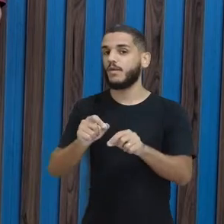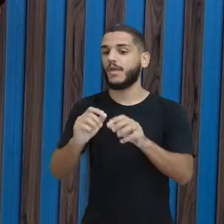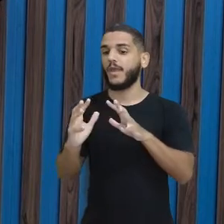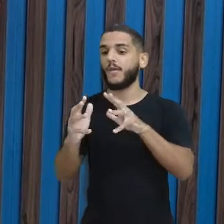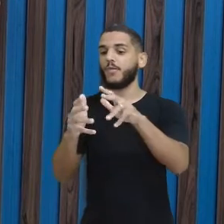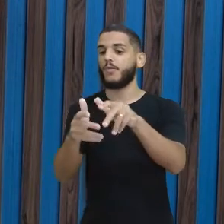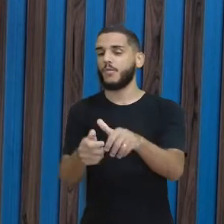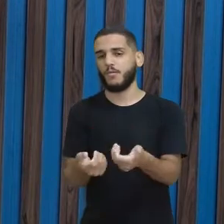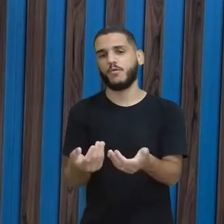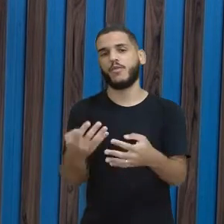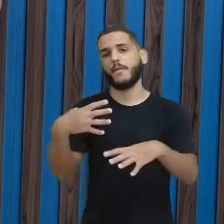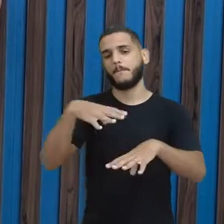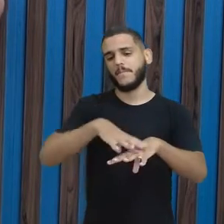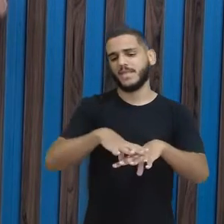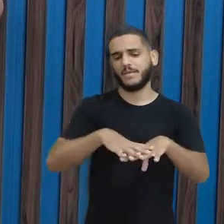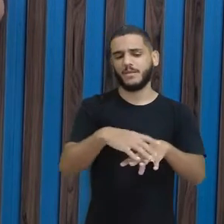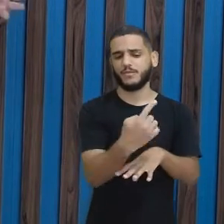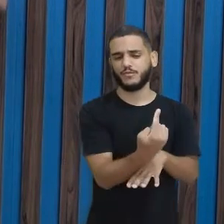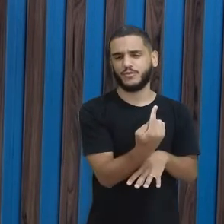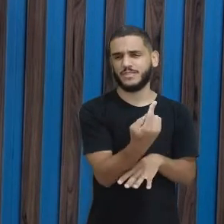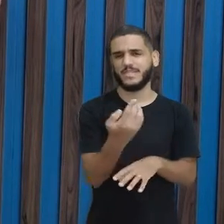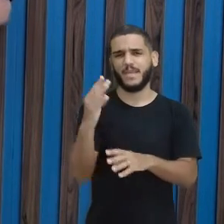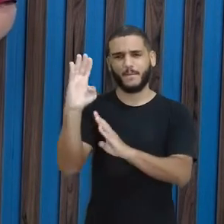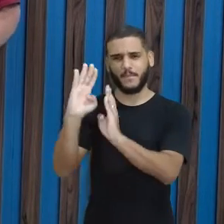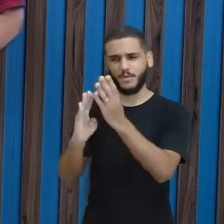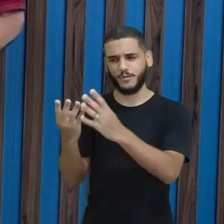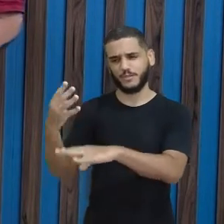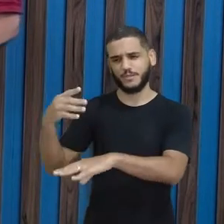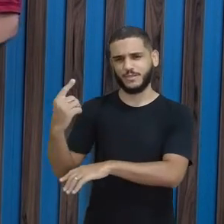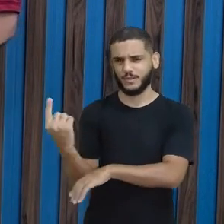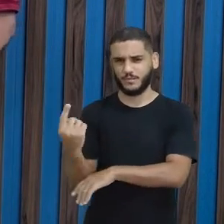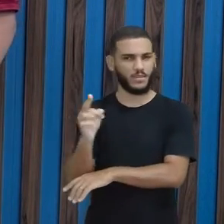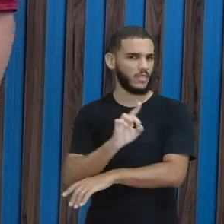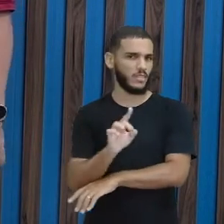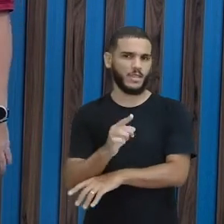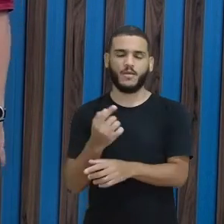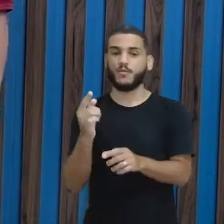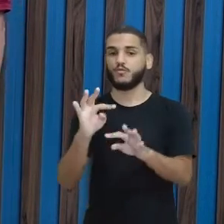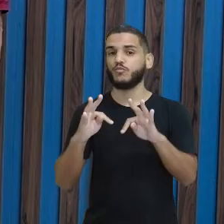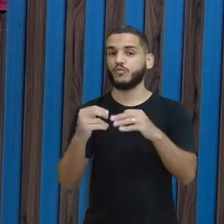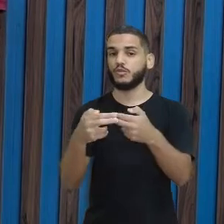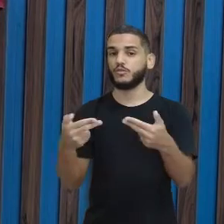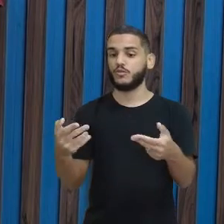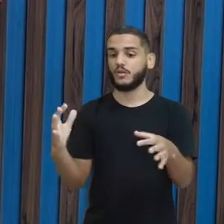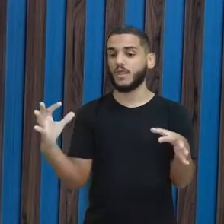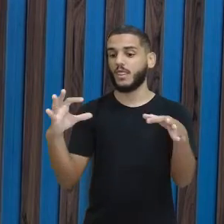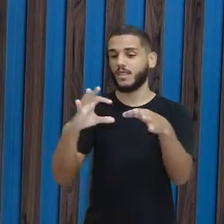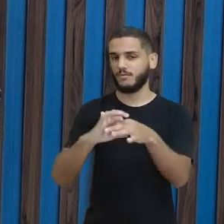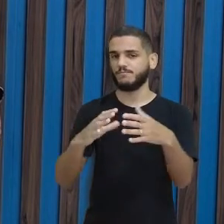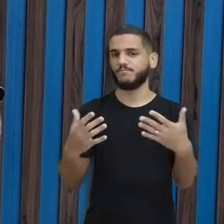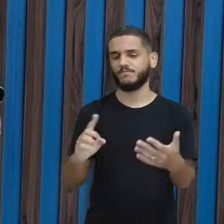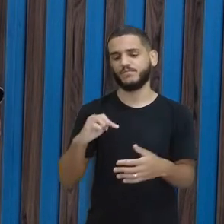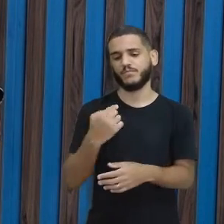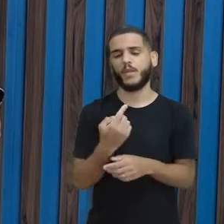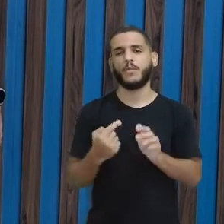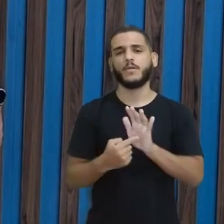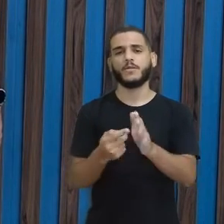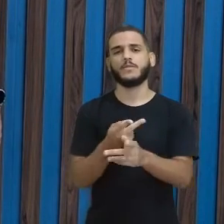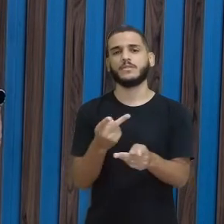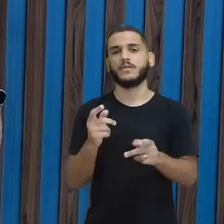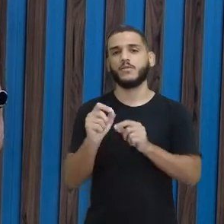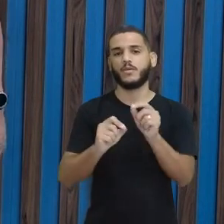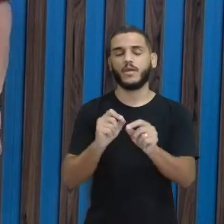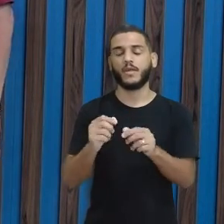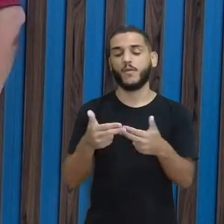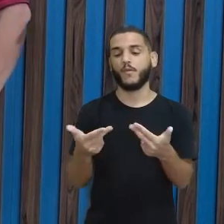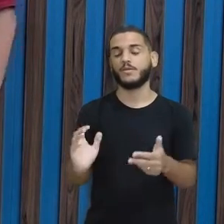é só matemática, biologia não pode. Hoje em dia é tudo interligado. Por isso que a gente está tentando colocar para vocês aqui situações que